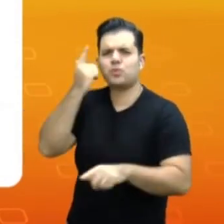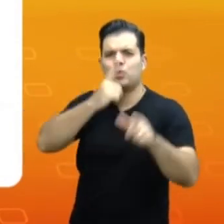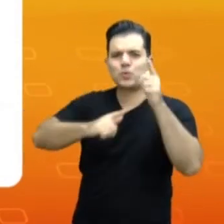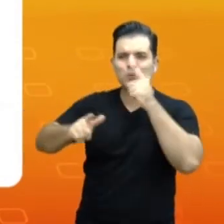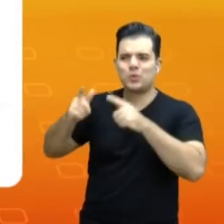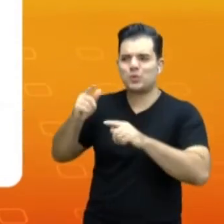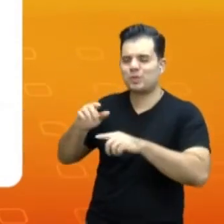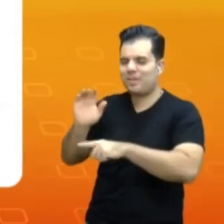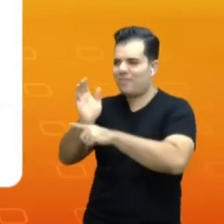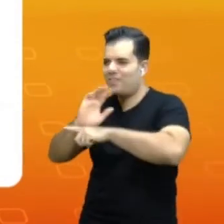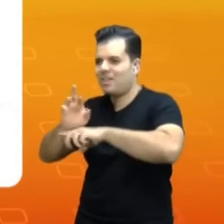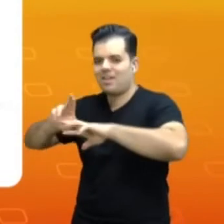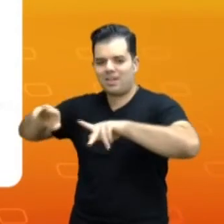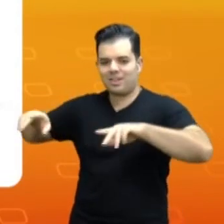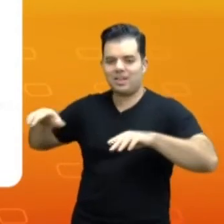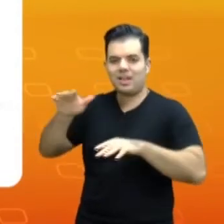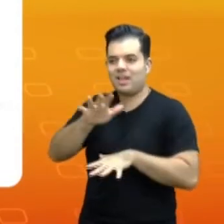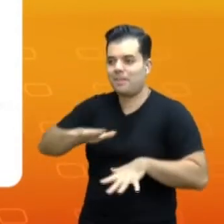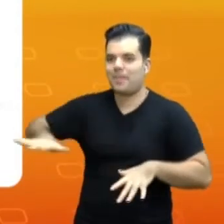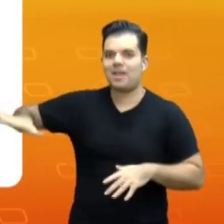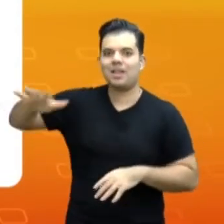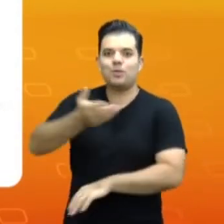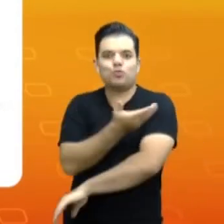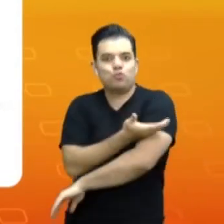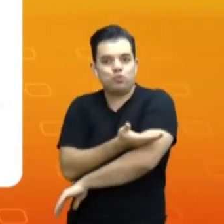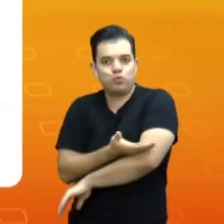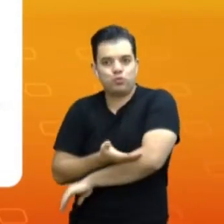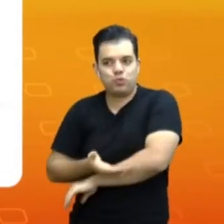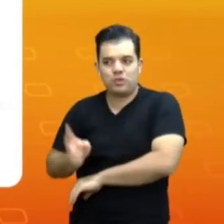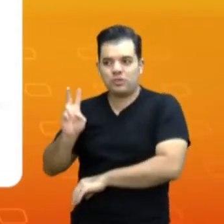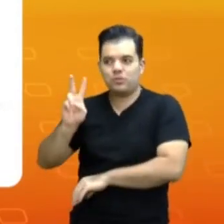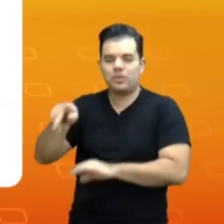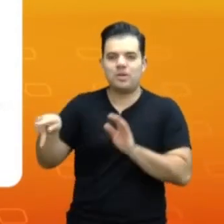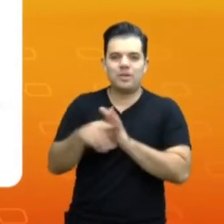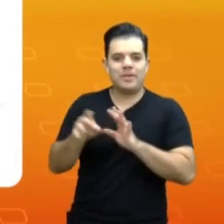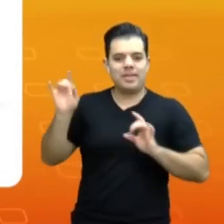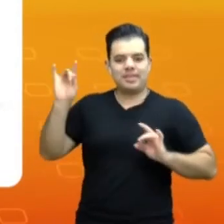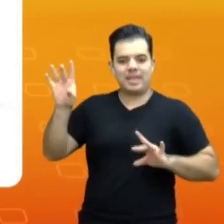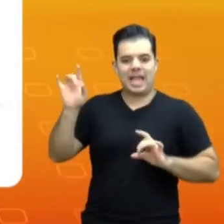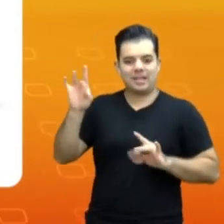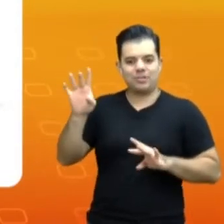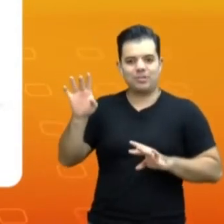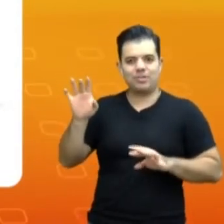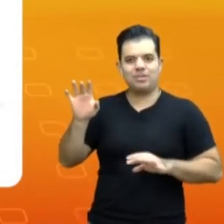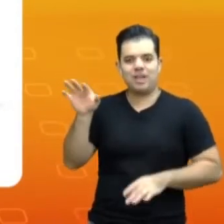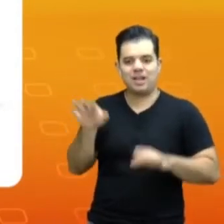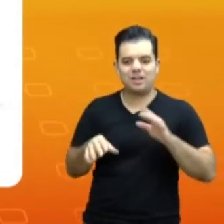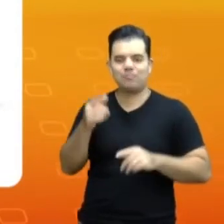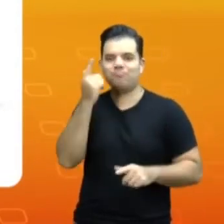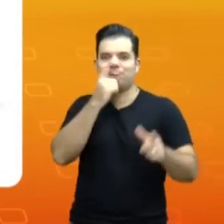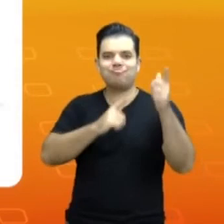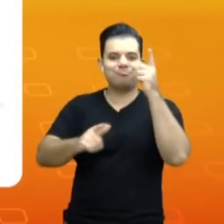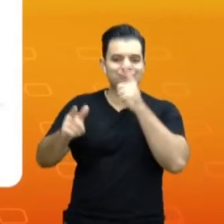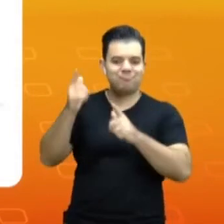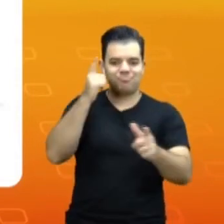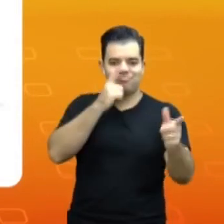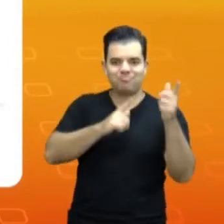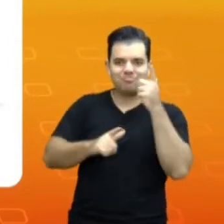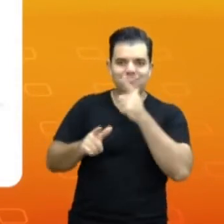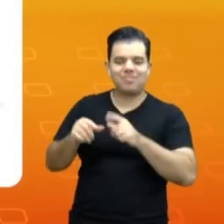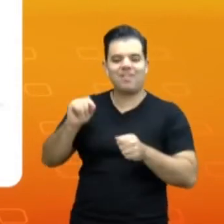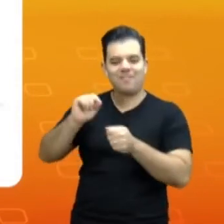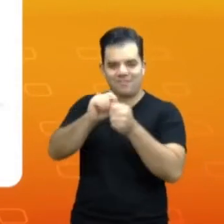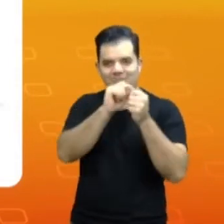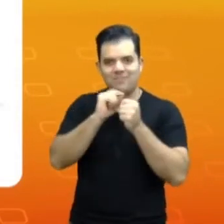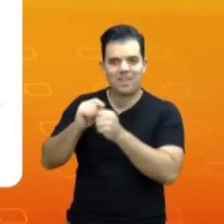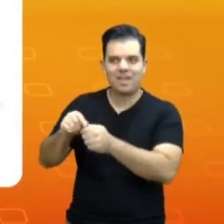fazer. Então, o que eles estavam ambientados com todo um aparato técnico, eles acabaram sendo muito safos em conseguir fazer isso,